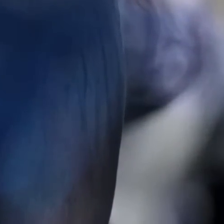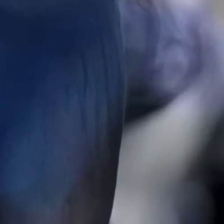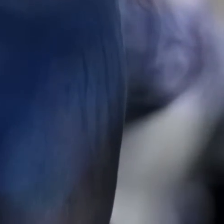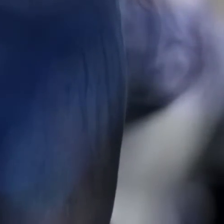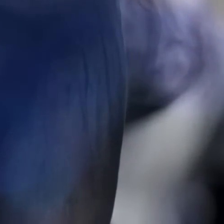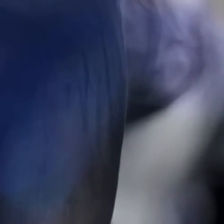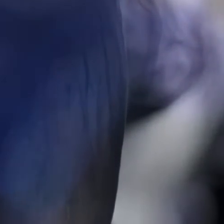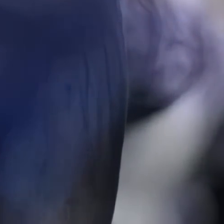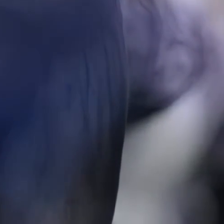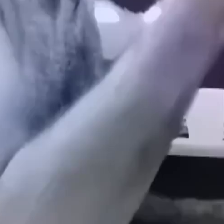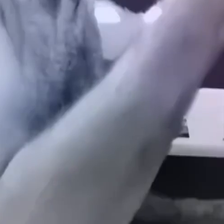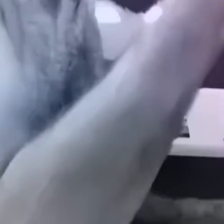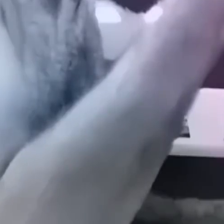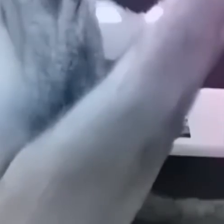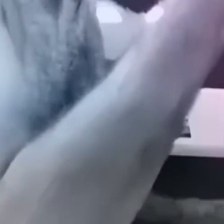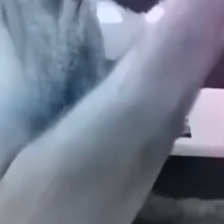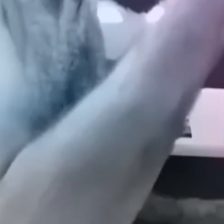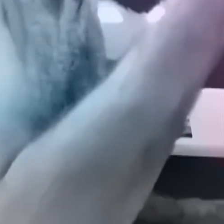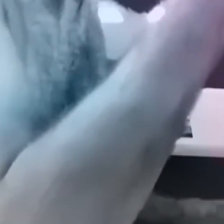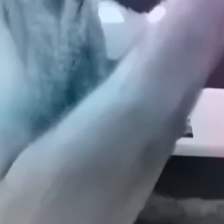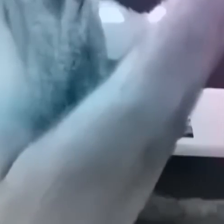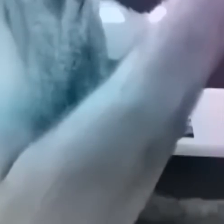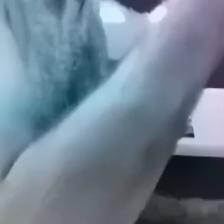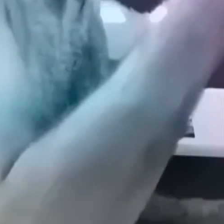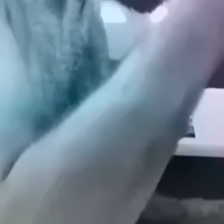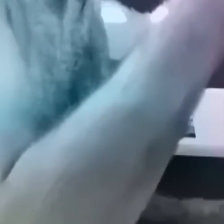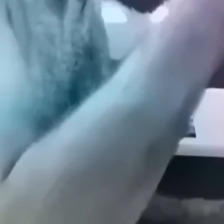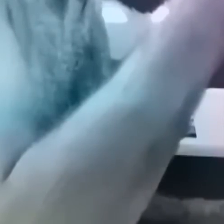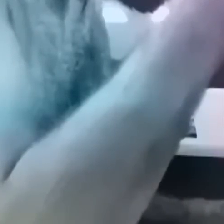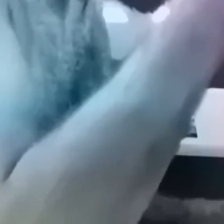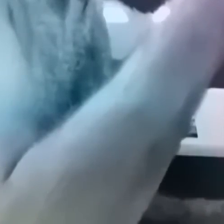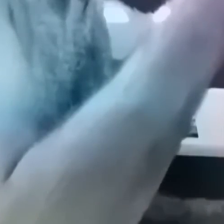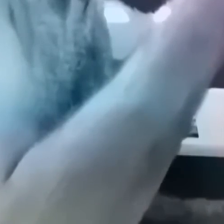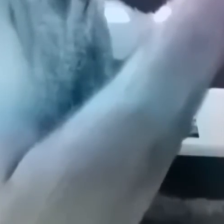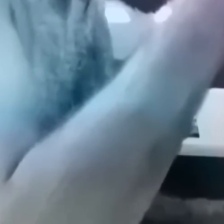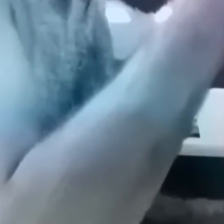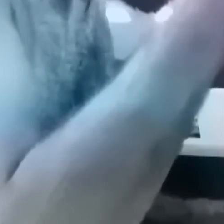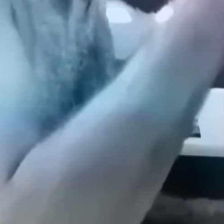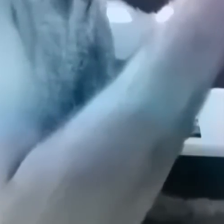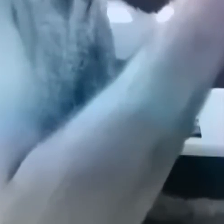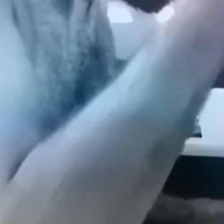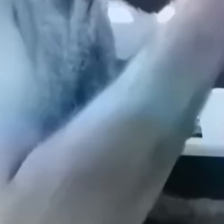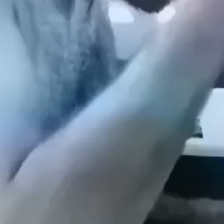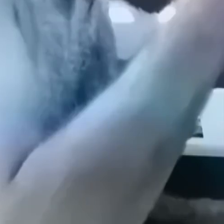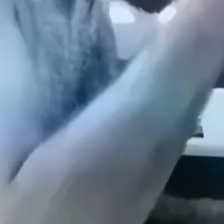lindo, era tão lindo,